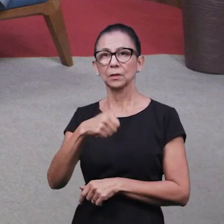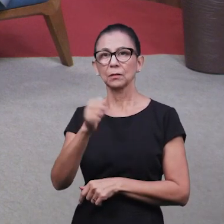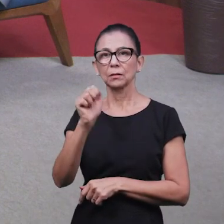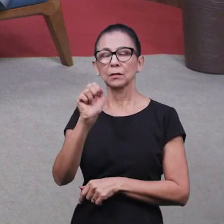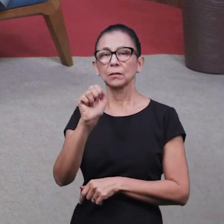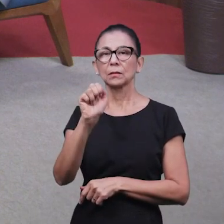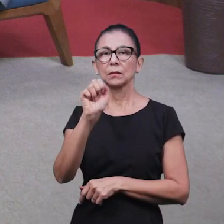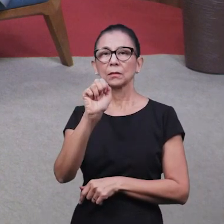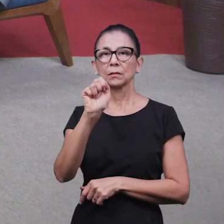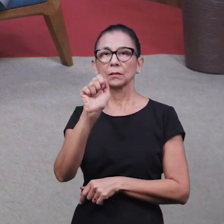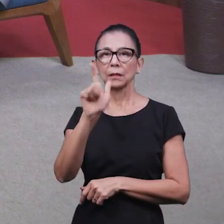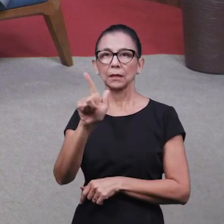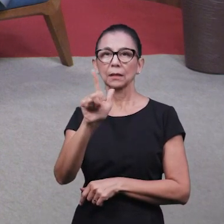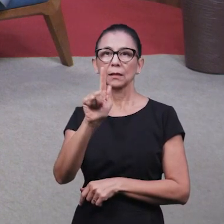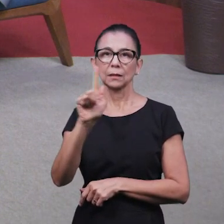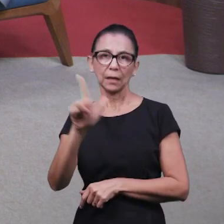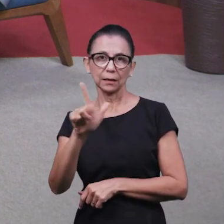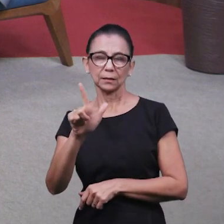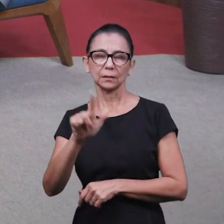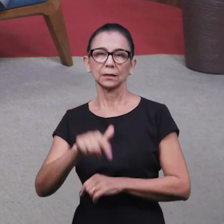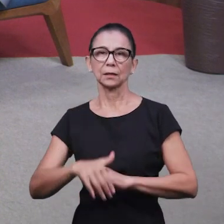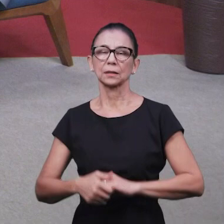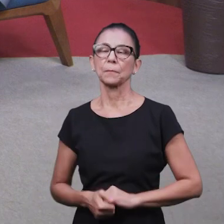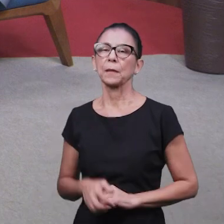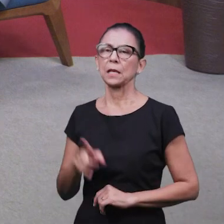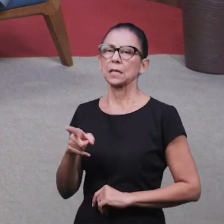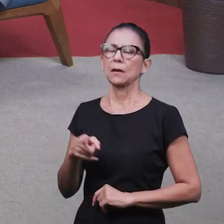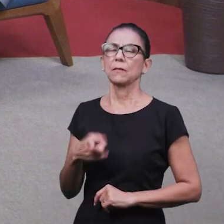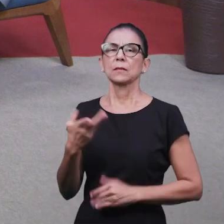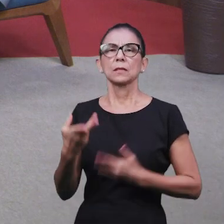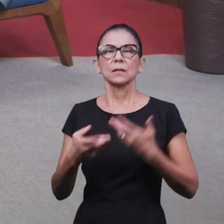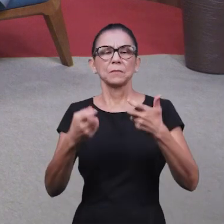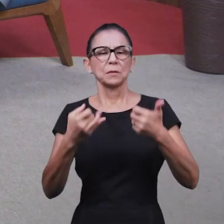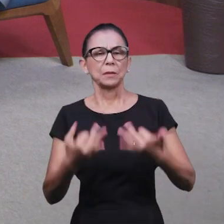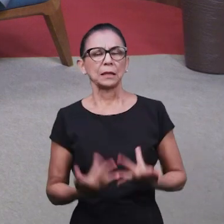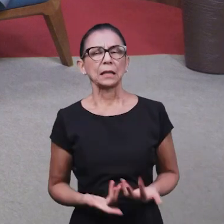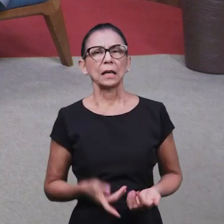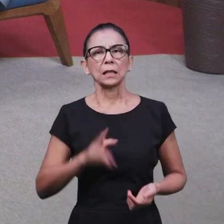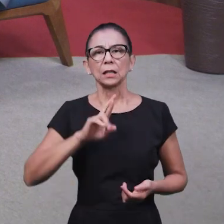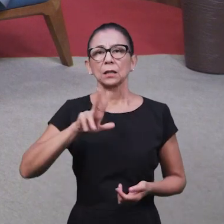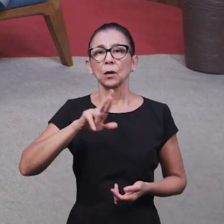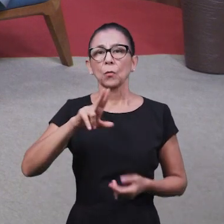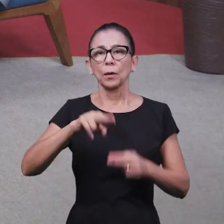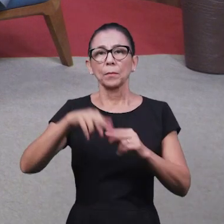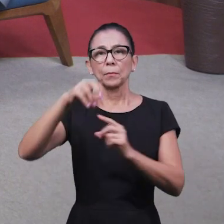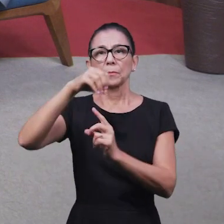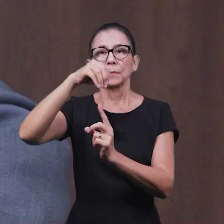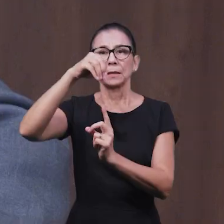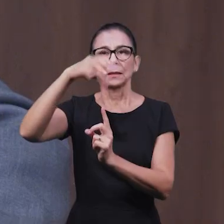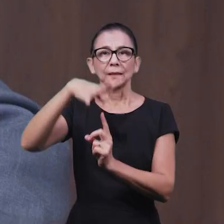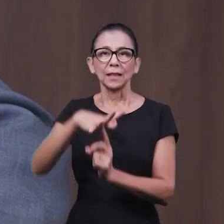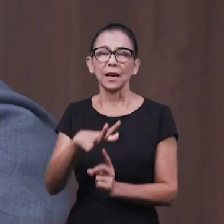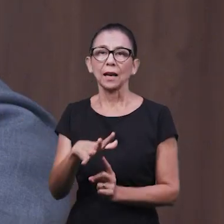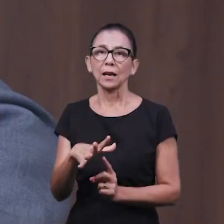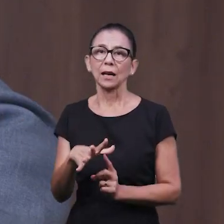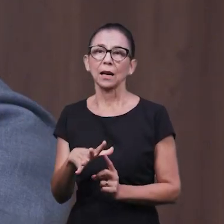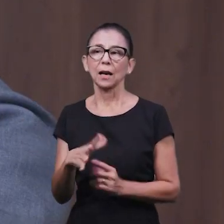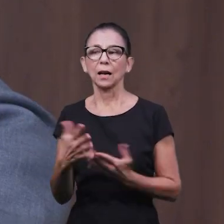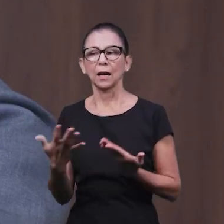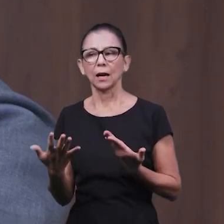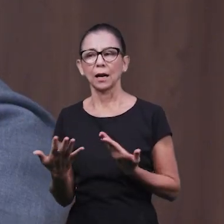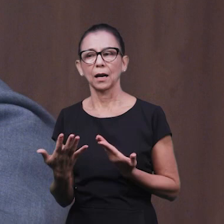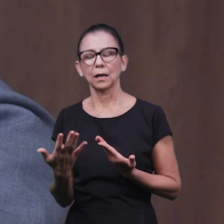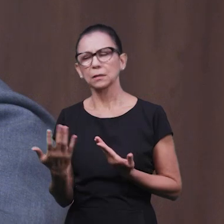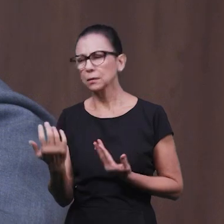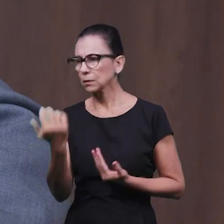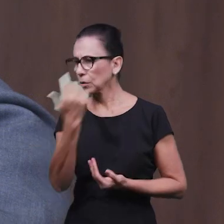se justificar diante de Deus de uma outra forma que não era pela graça, então ele chamou aquilo de outro evangelho. Esse outro